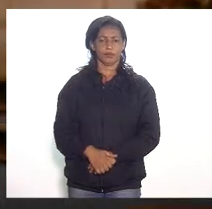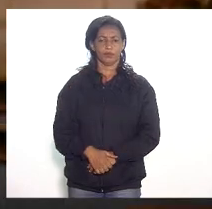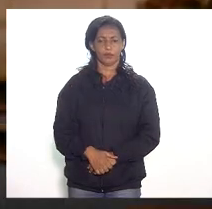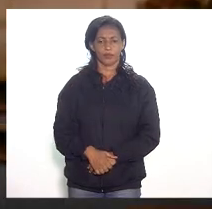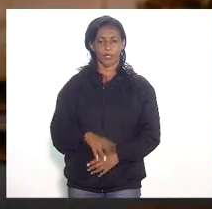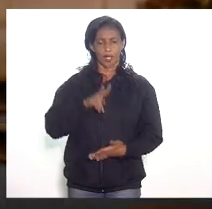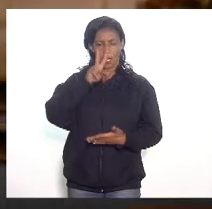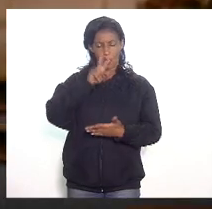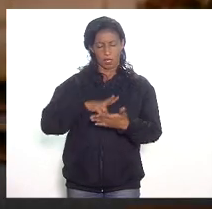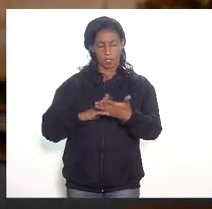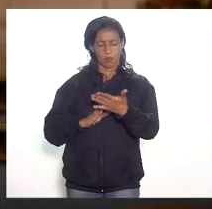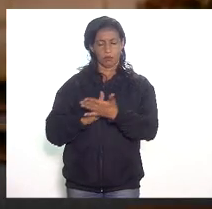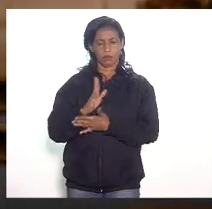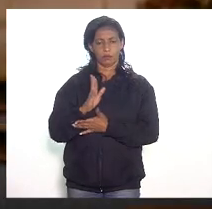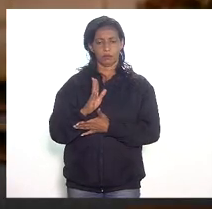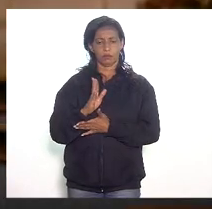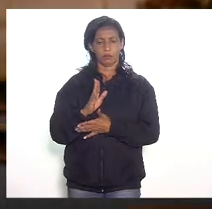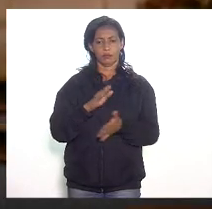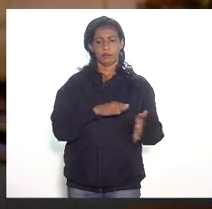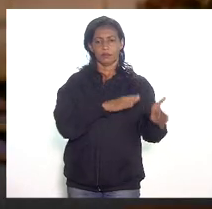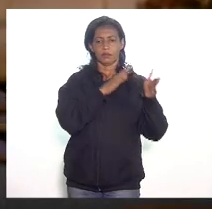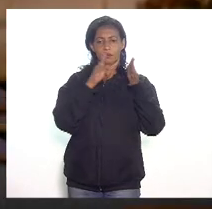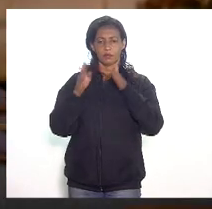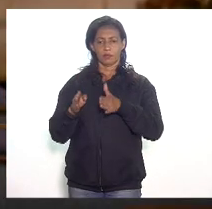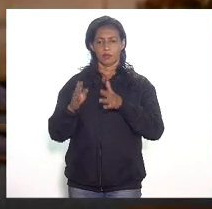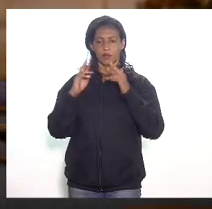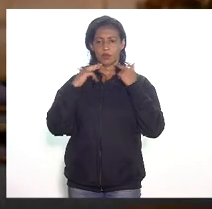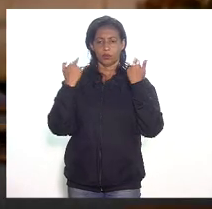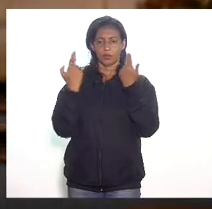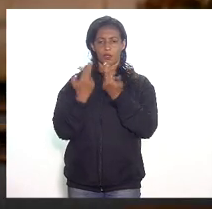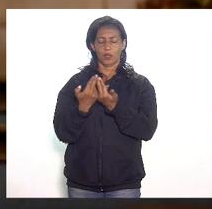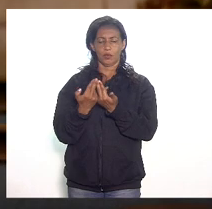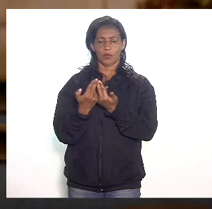Lida e aprovada a ata, passa-se à segunda sessão extraordinária.